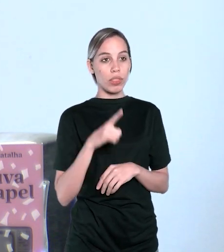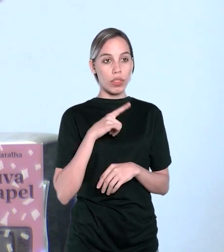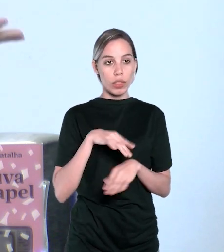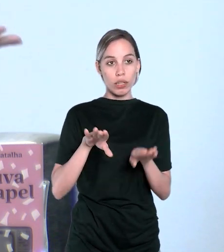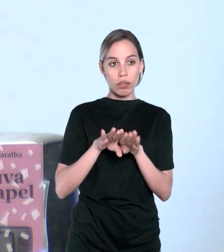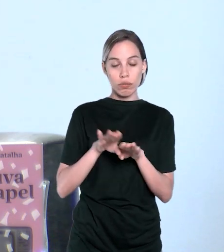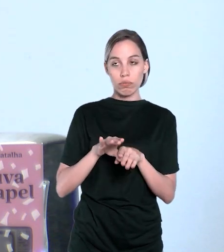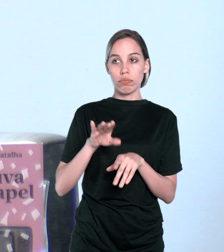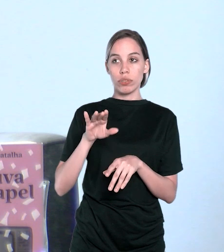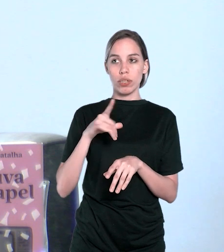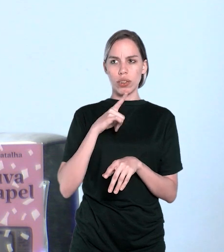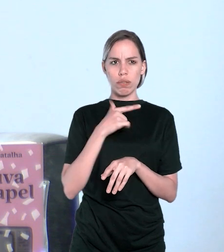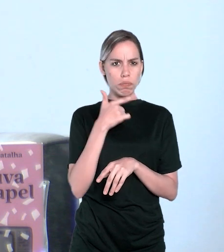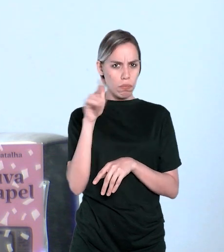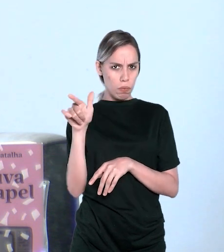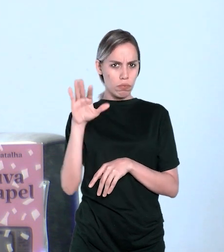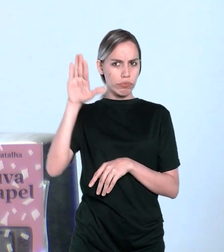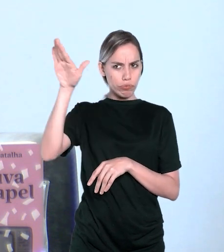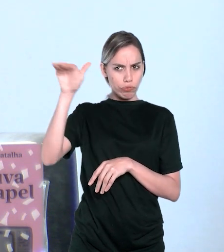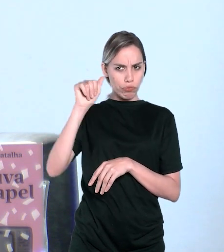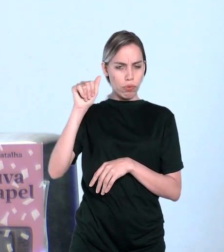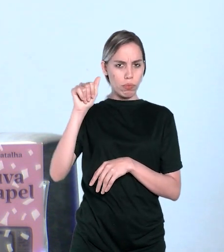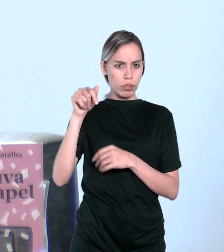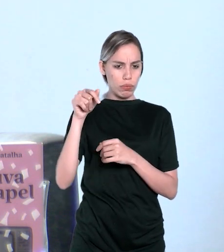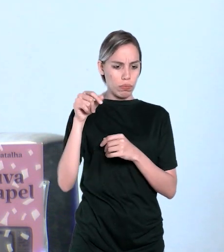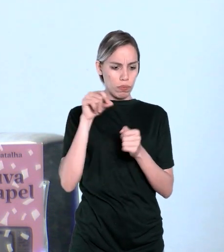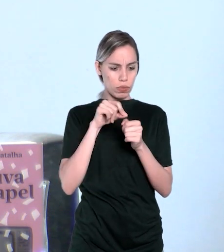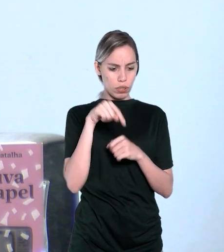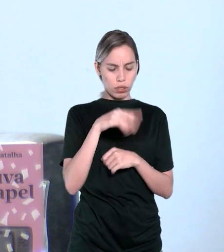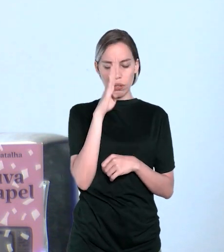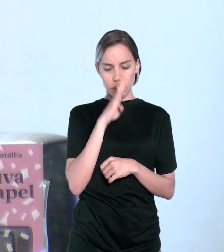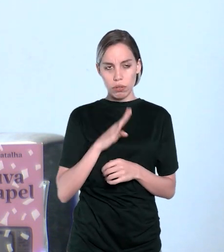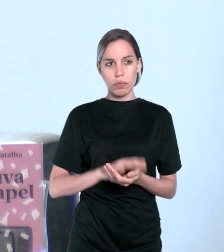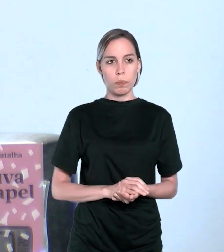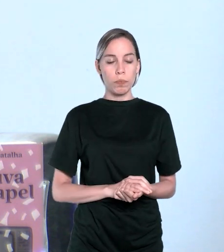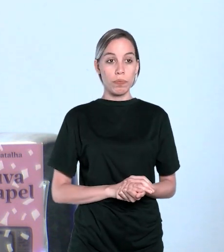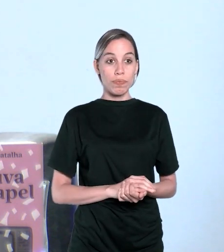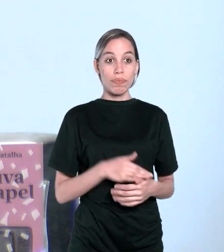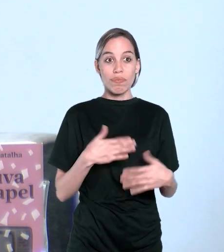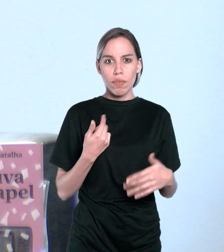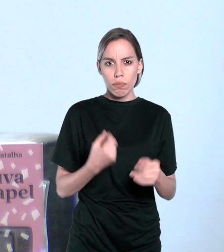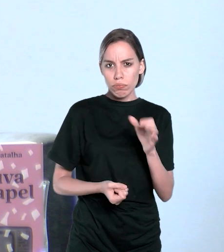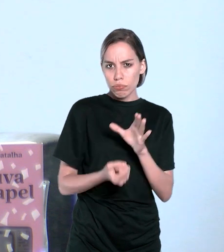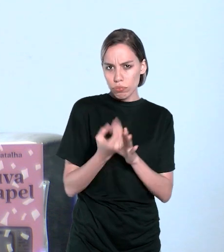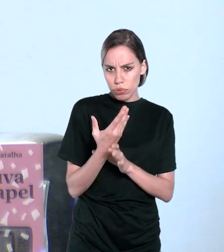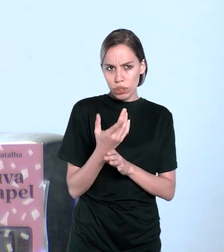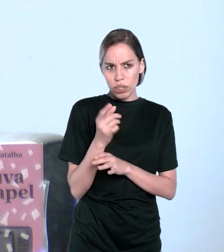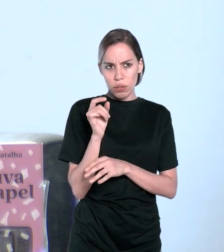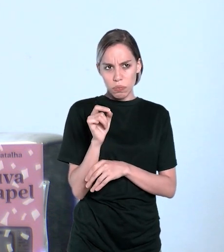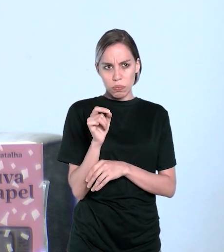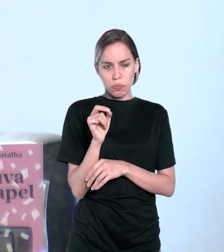o WordPress Photo. Você sabe que só um parênteses, eu criei um Substack, que é uma newsletter